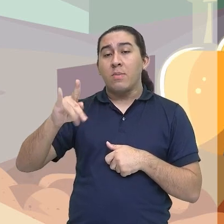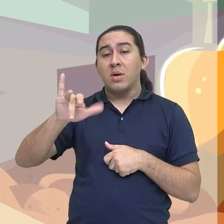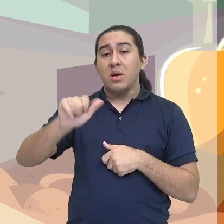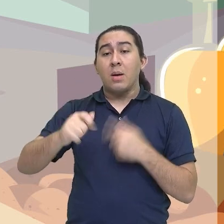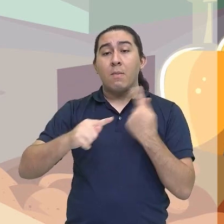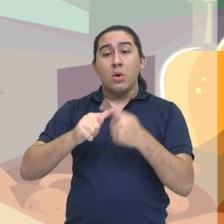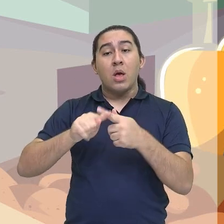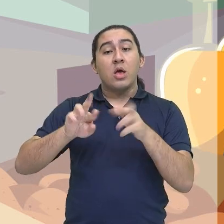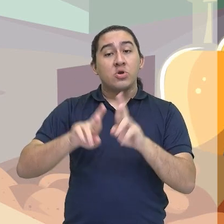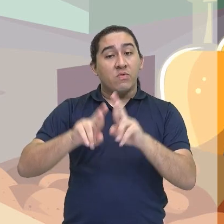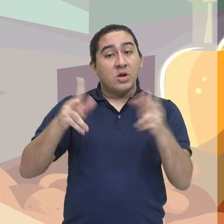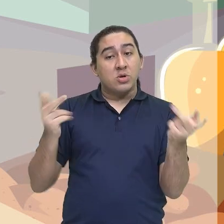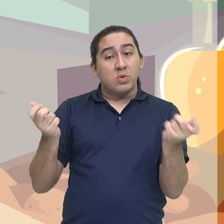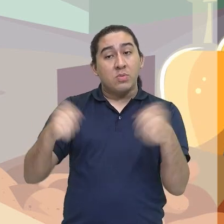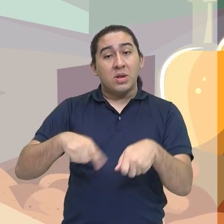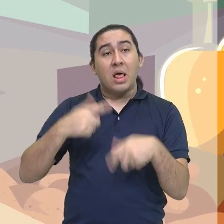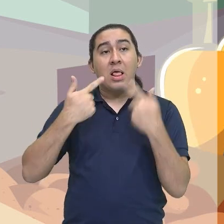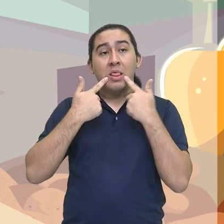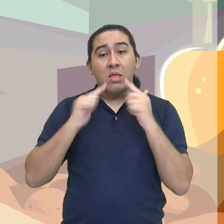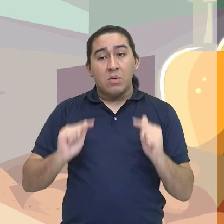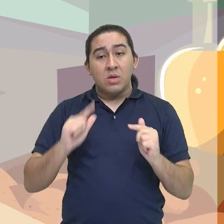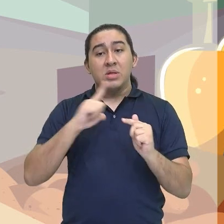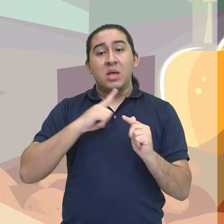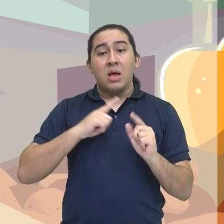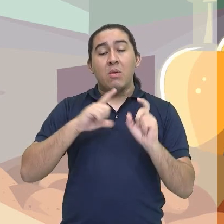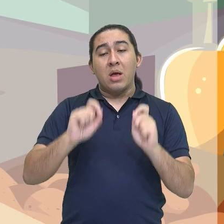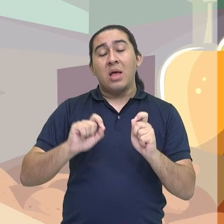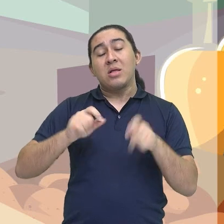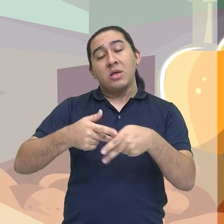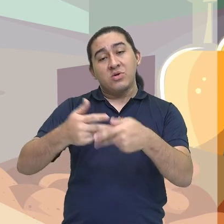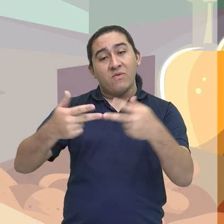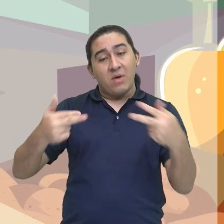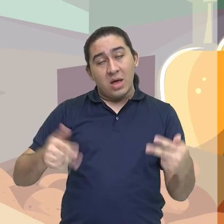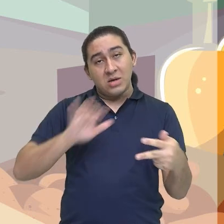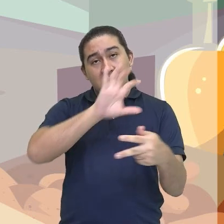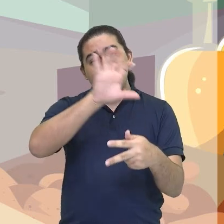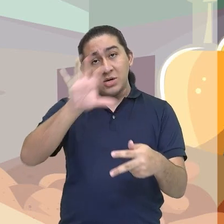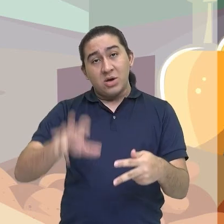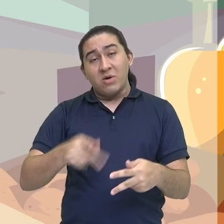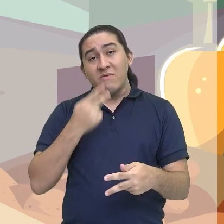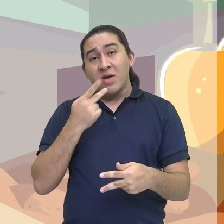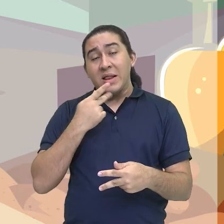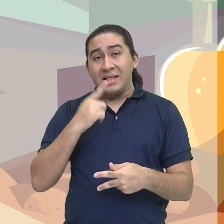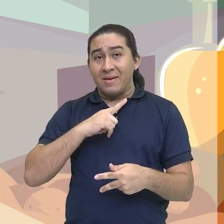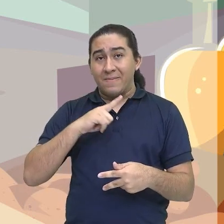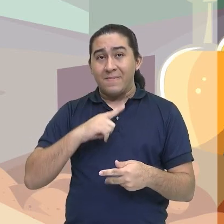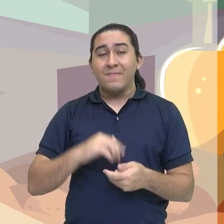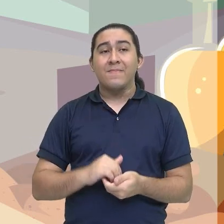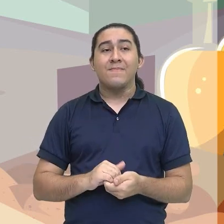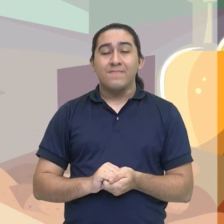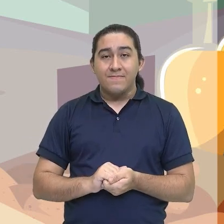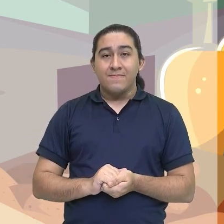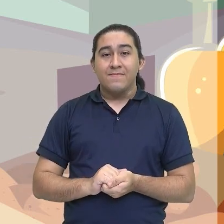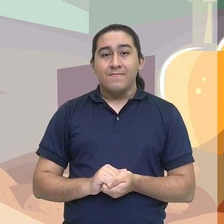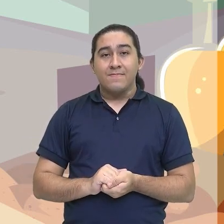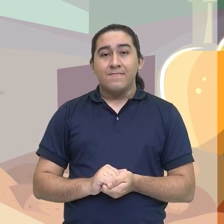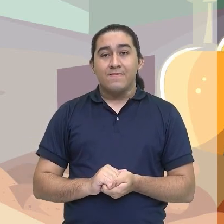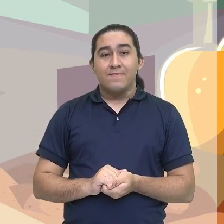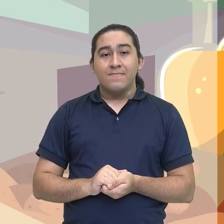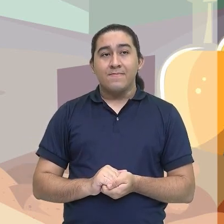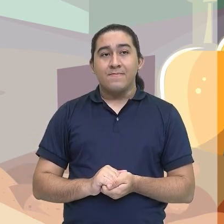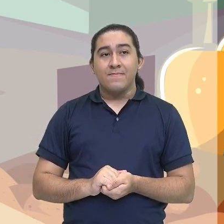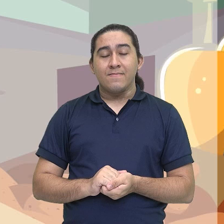as diferentes formas que a língua assume nas diferentes regiões que é falada. né?